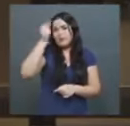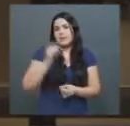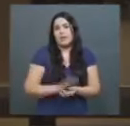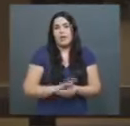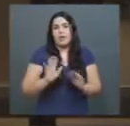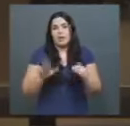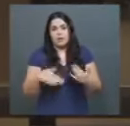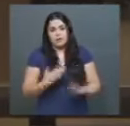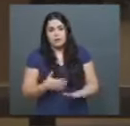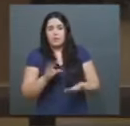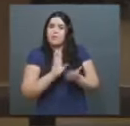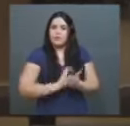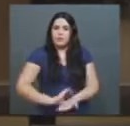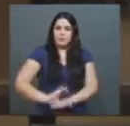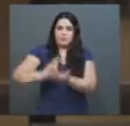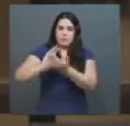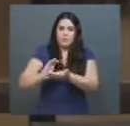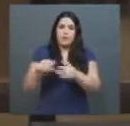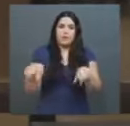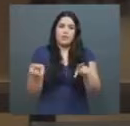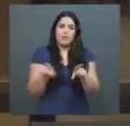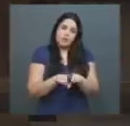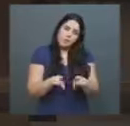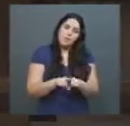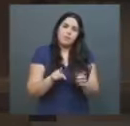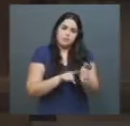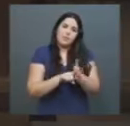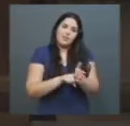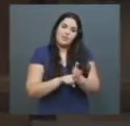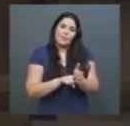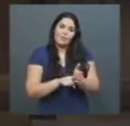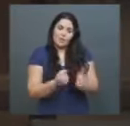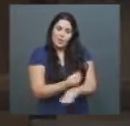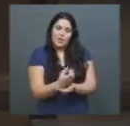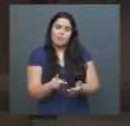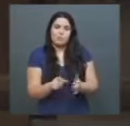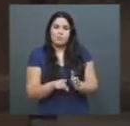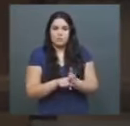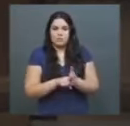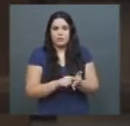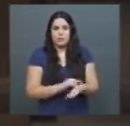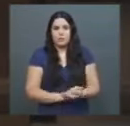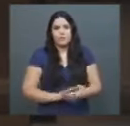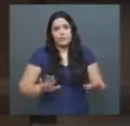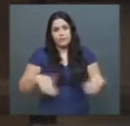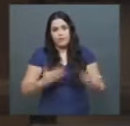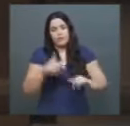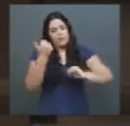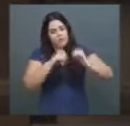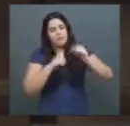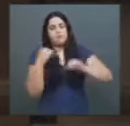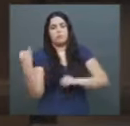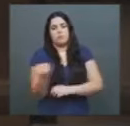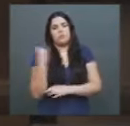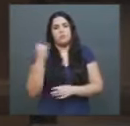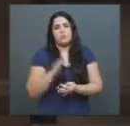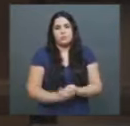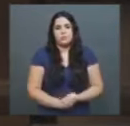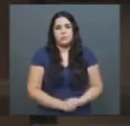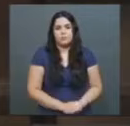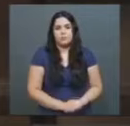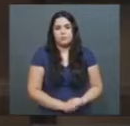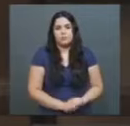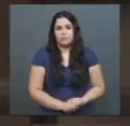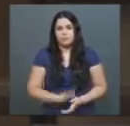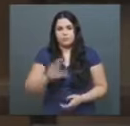programas, consequentemente o maior número de pesquisadores. Então, a avaliação do Sudeste, né, como devolutiva para a CAPES,